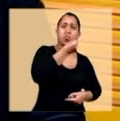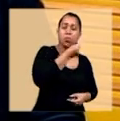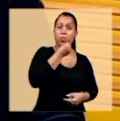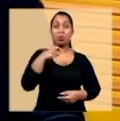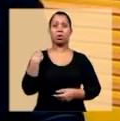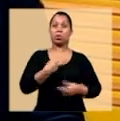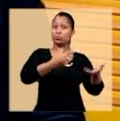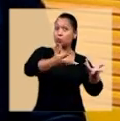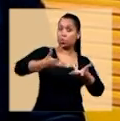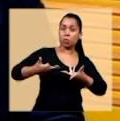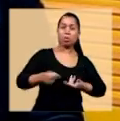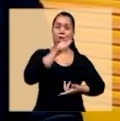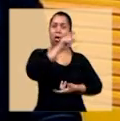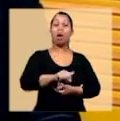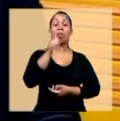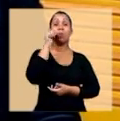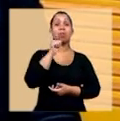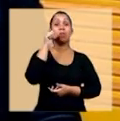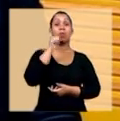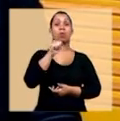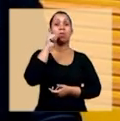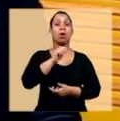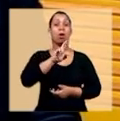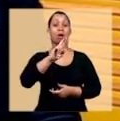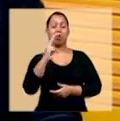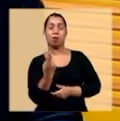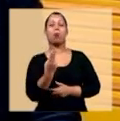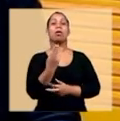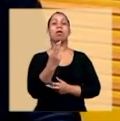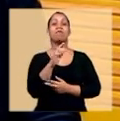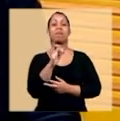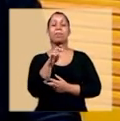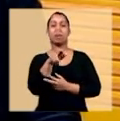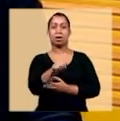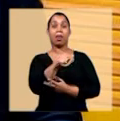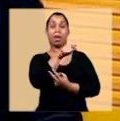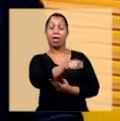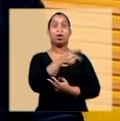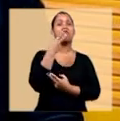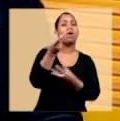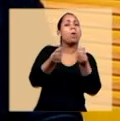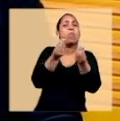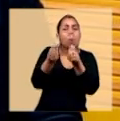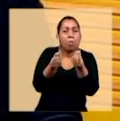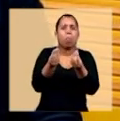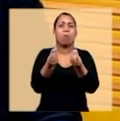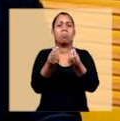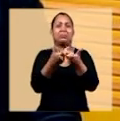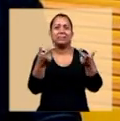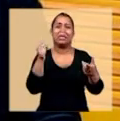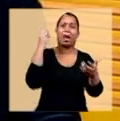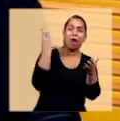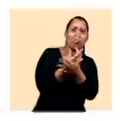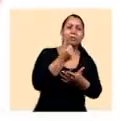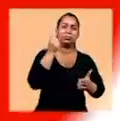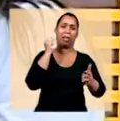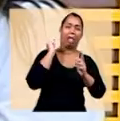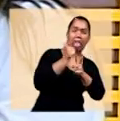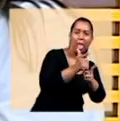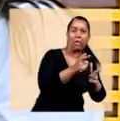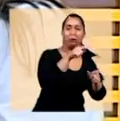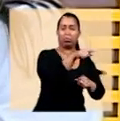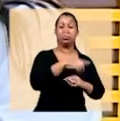Ponto de Vista, nós convidamos a especialista em gestão de pessoas, Fabiana Amado. Ela indica o que fazer em casos de ofensa.